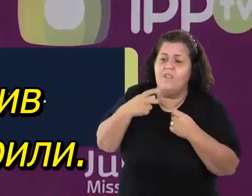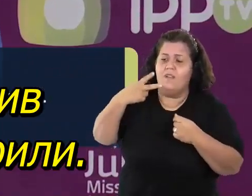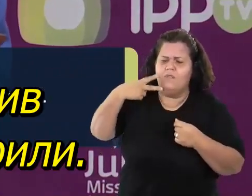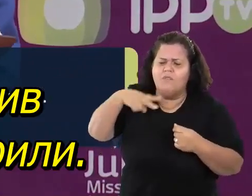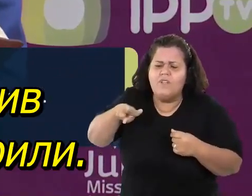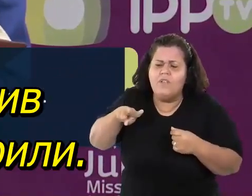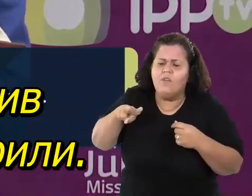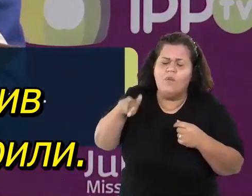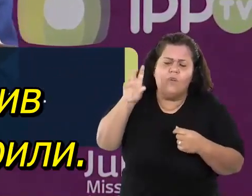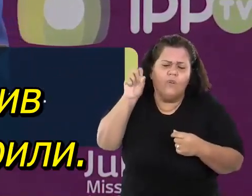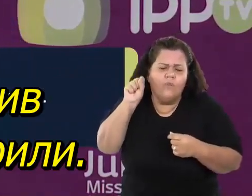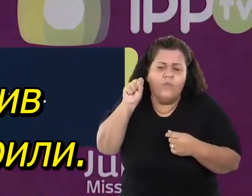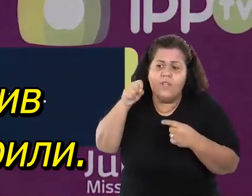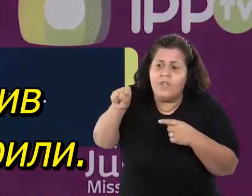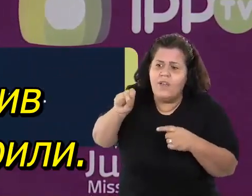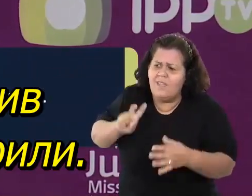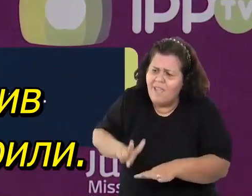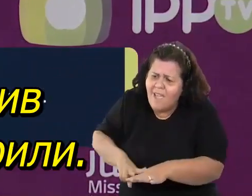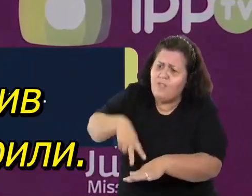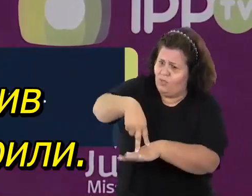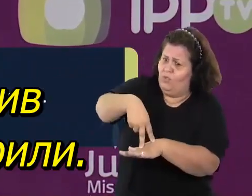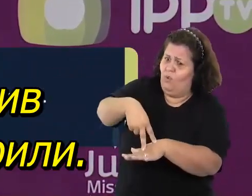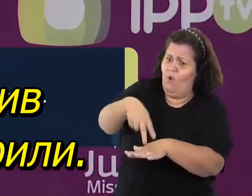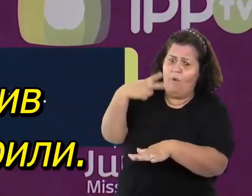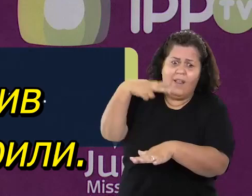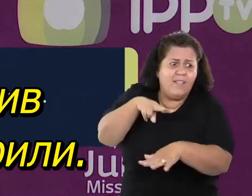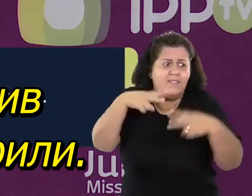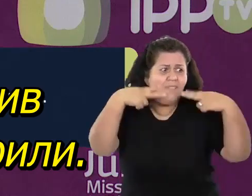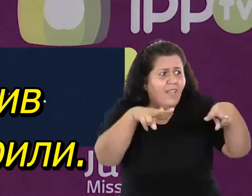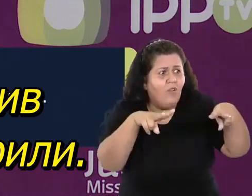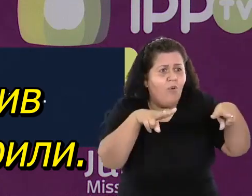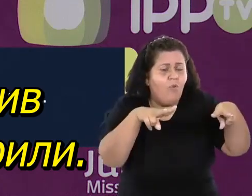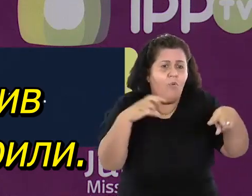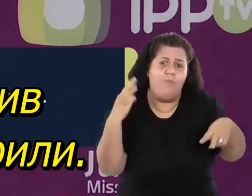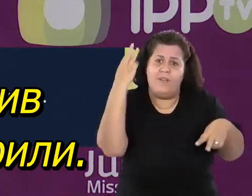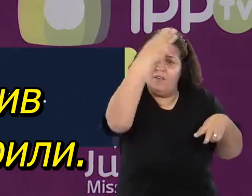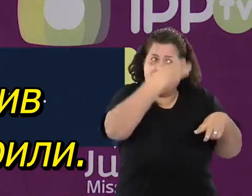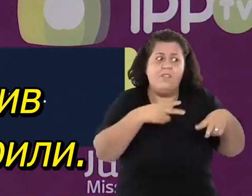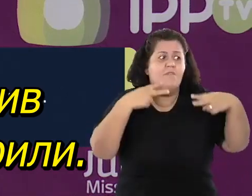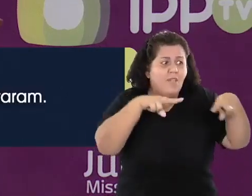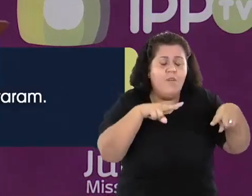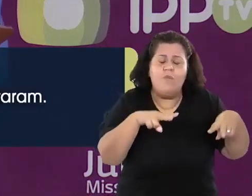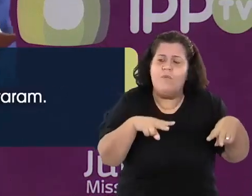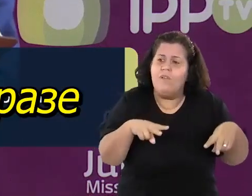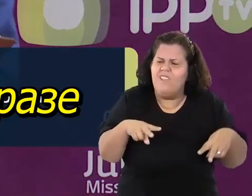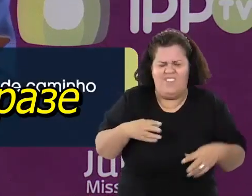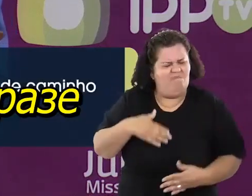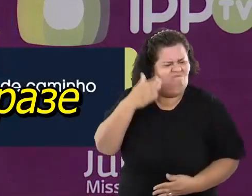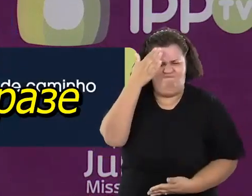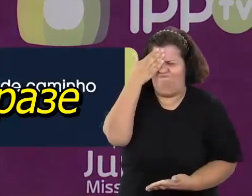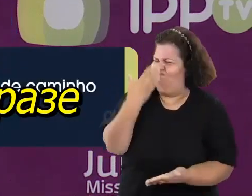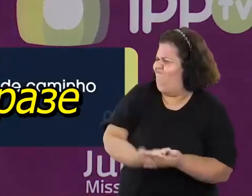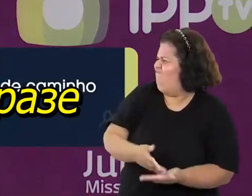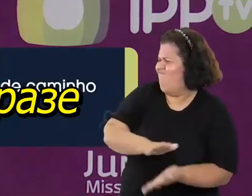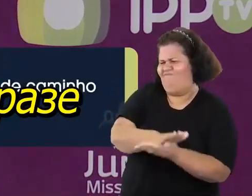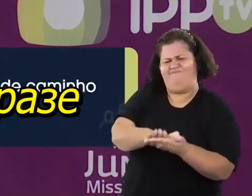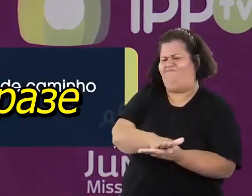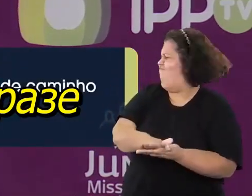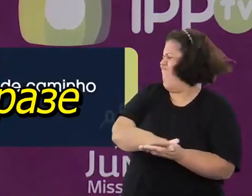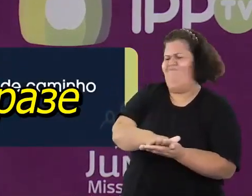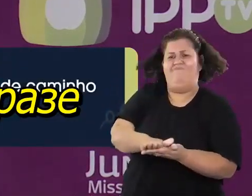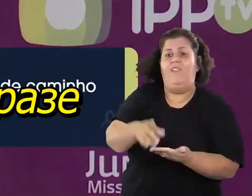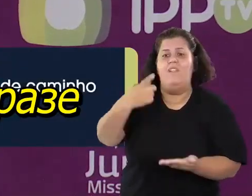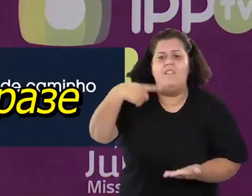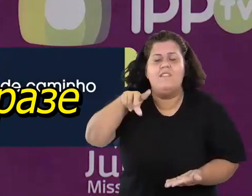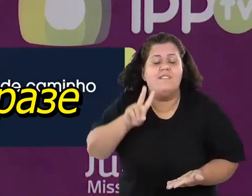ouvindo que ele vivia e que fora visto por ela, não acreditaram. Depois disto, manifestou-se